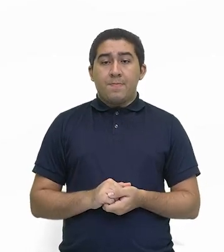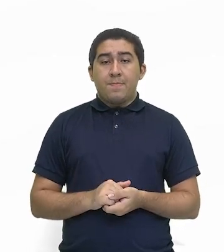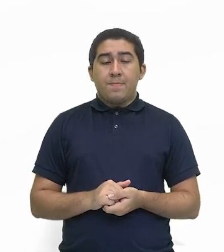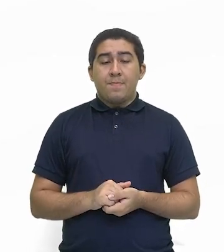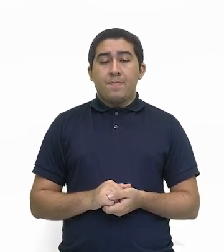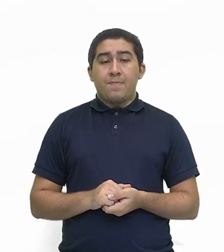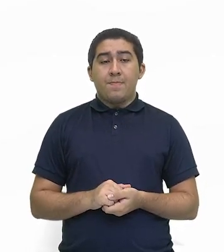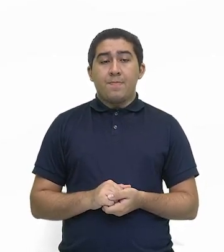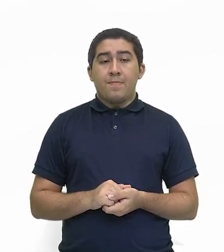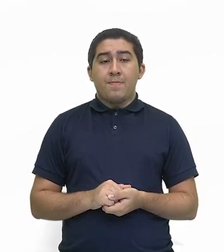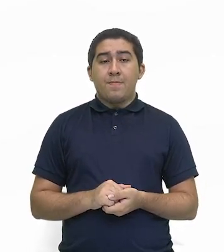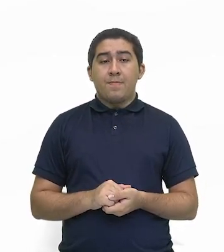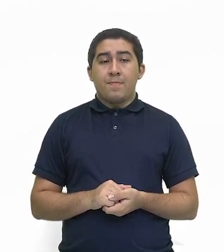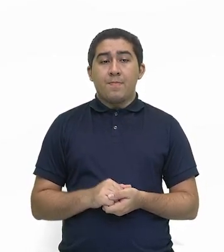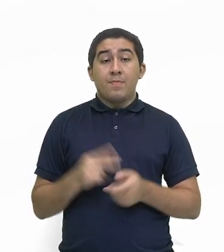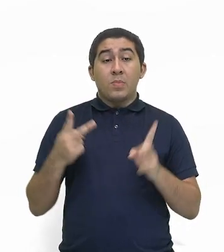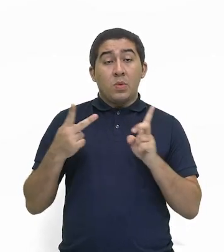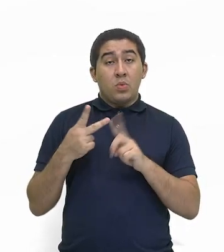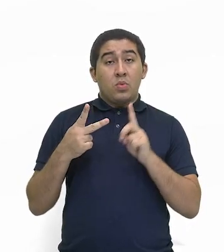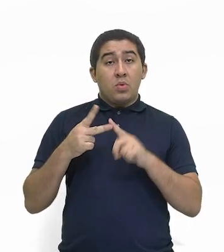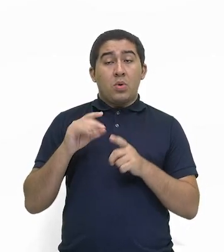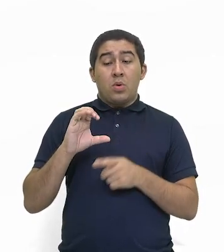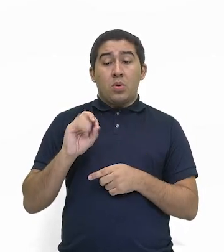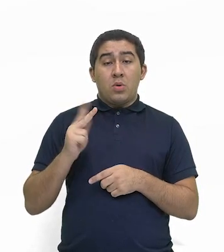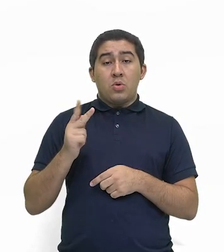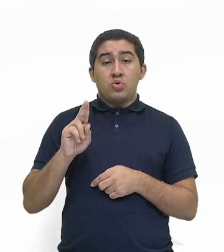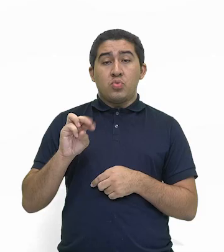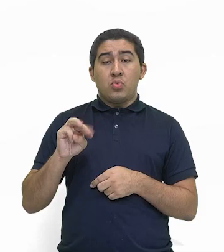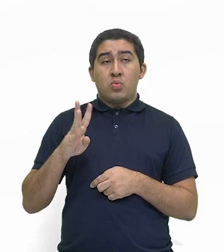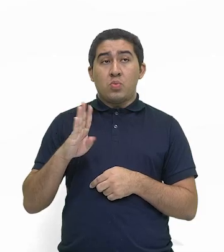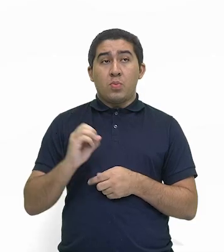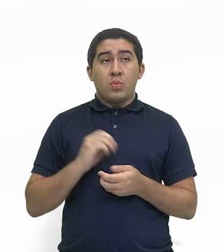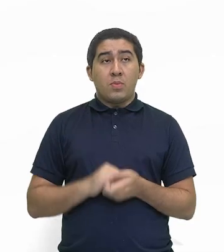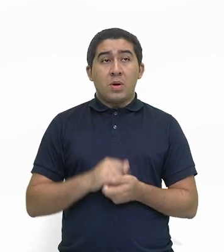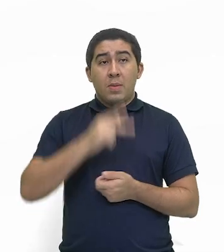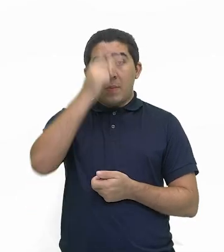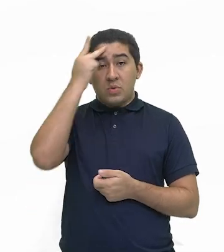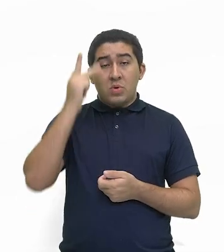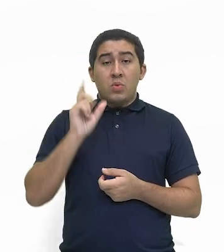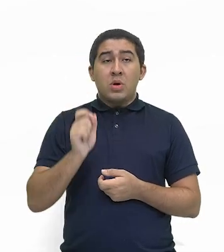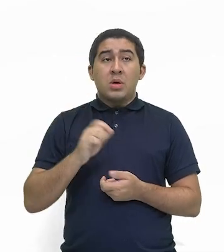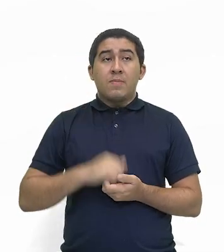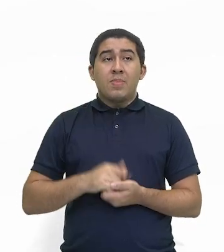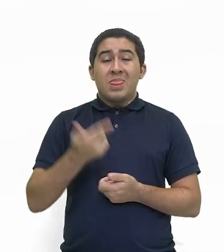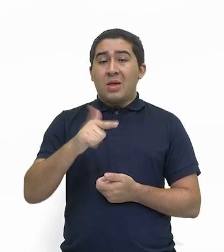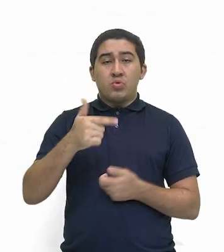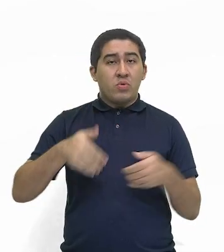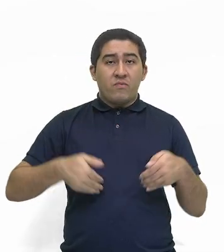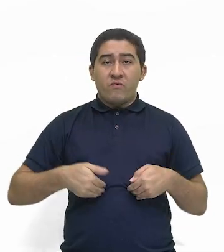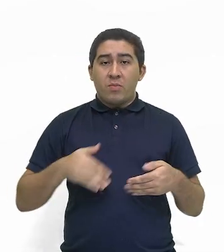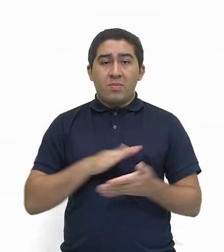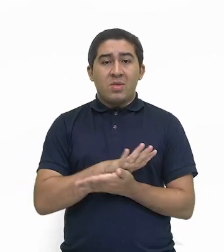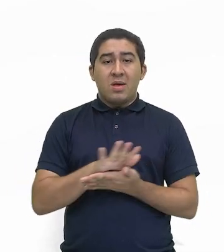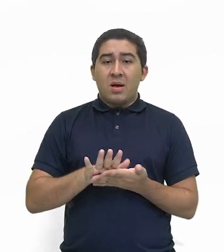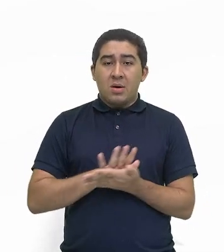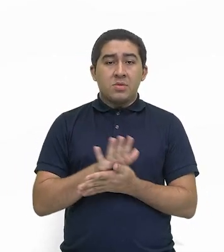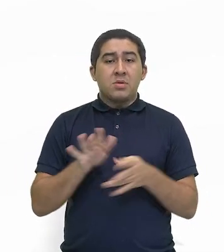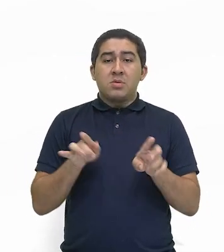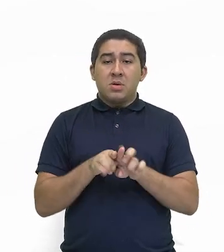metal pesado. O chumbo, perda de apetite, perda de peso,